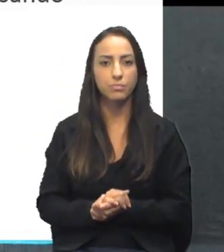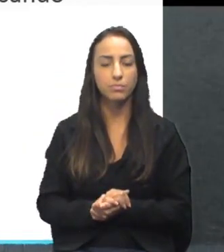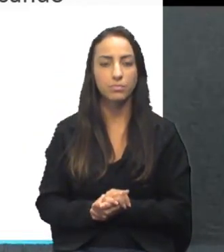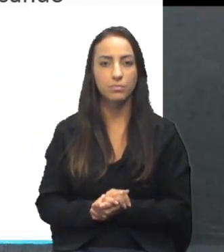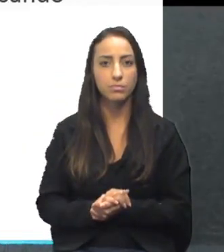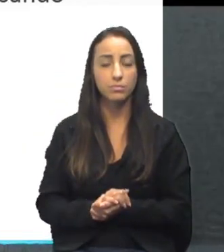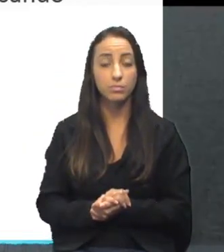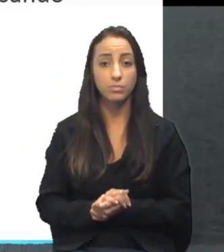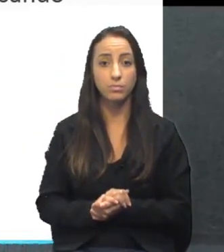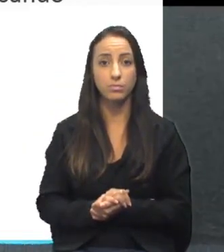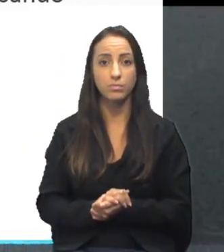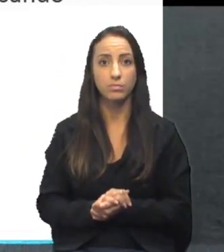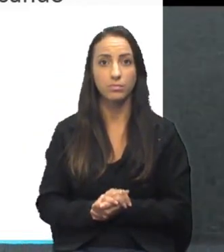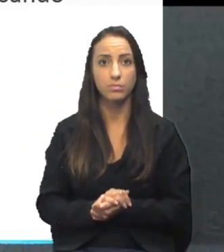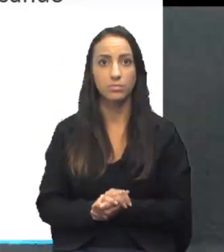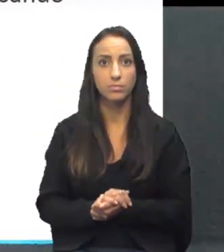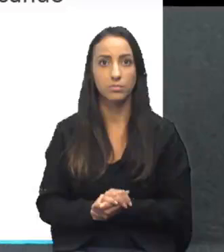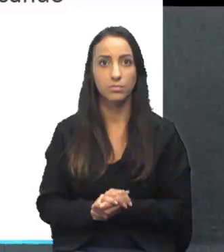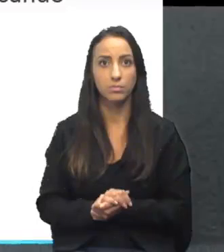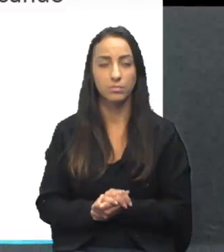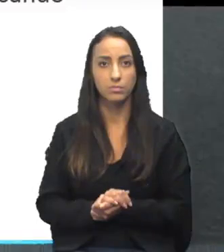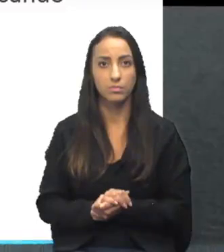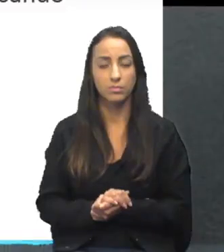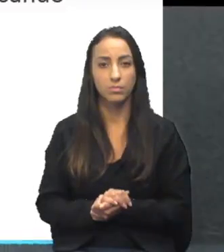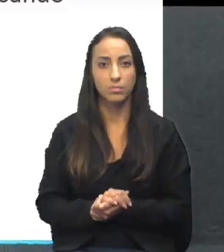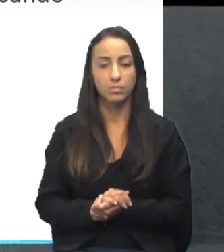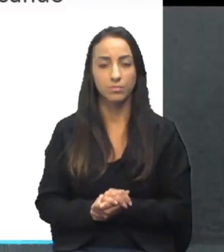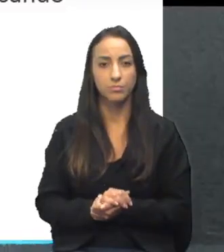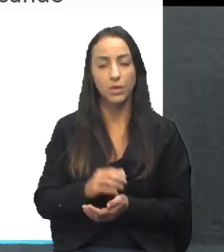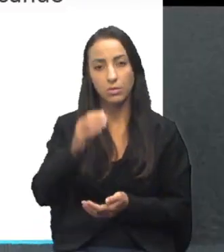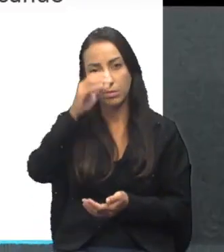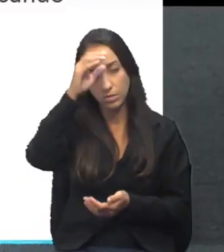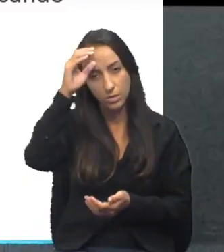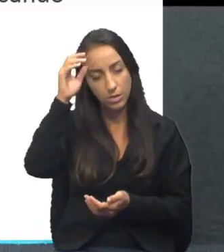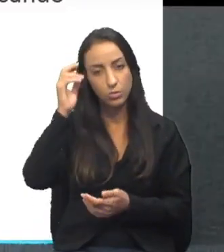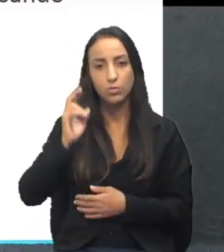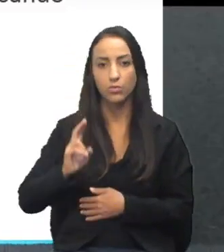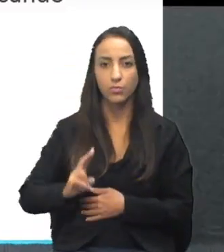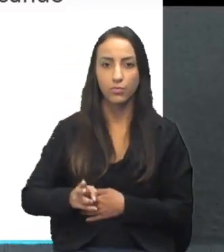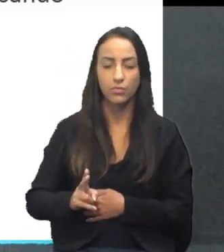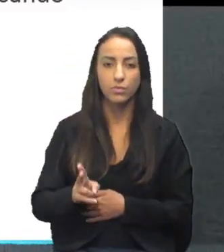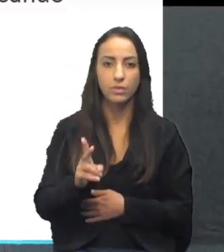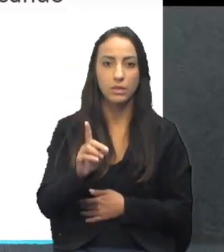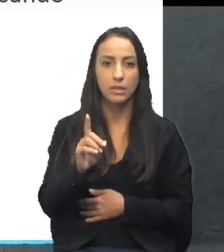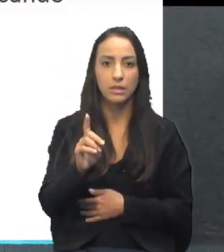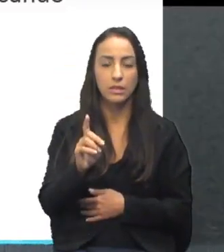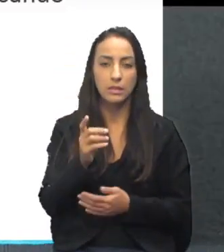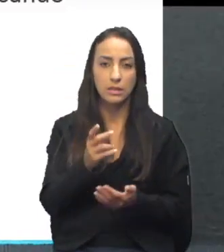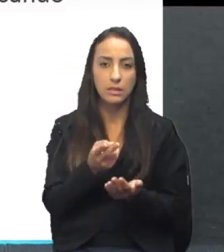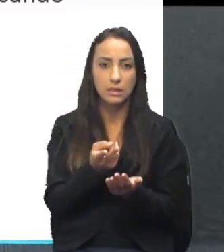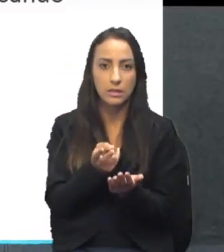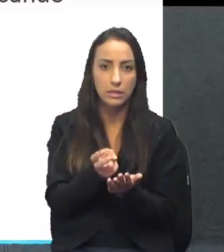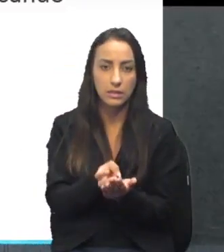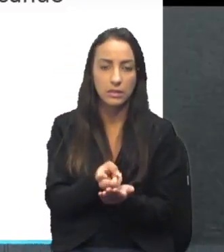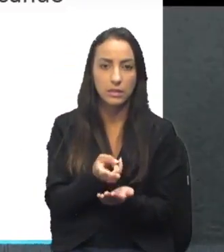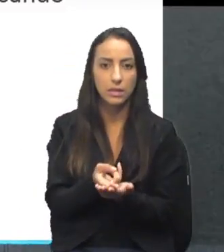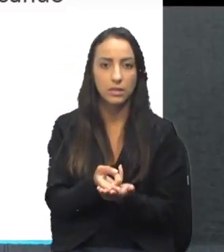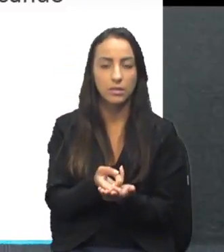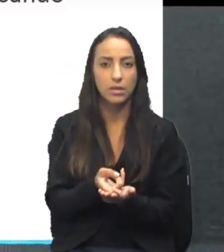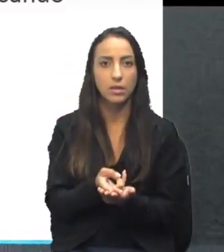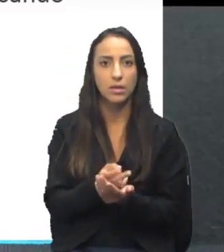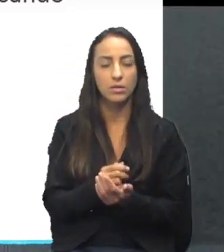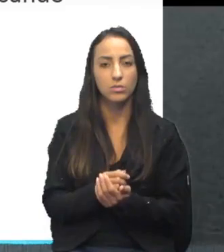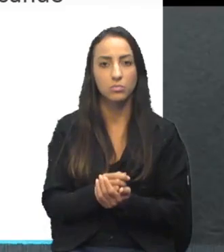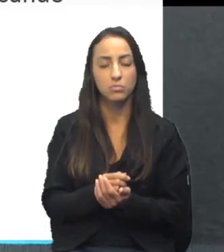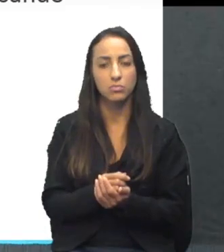Esse posicionamento, o cliente permanece deitado com o lado direito ou